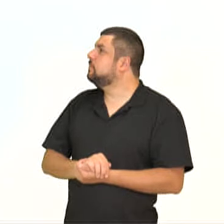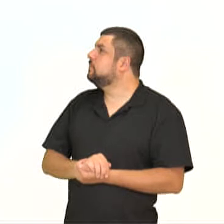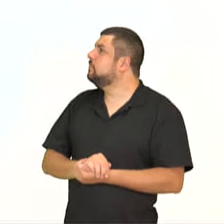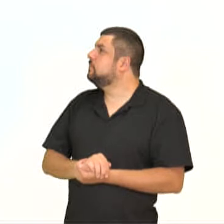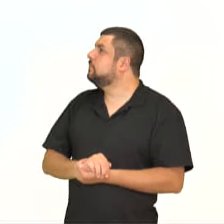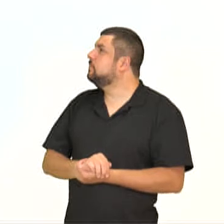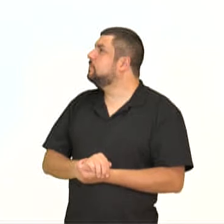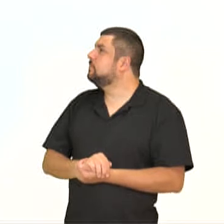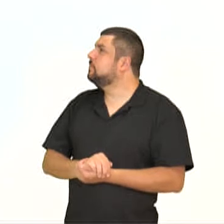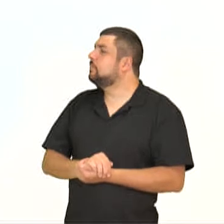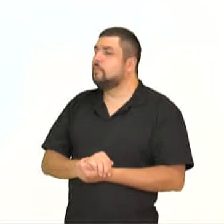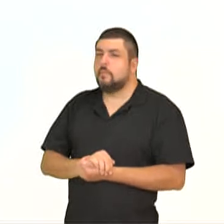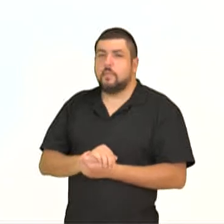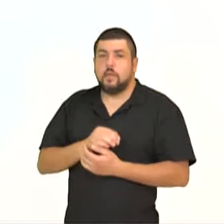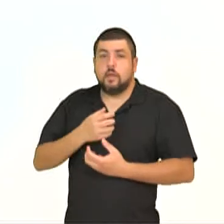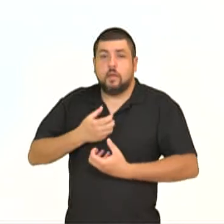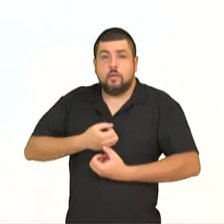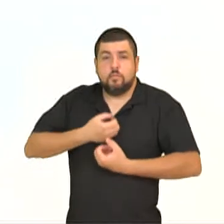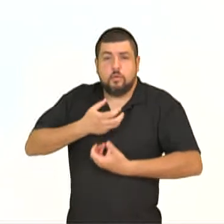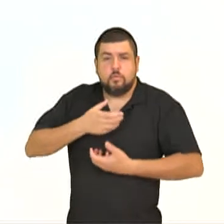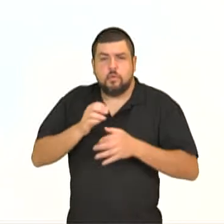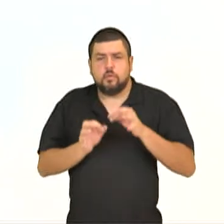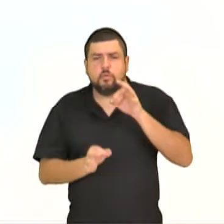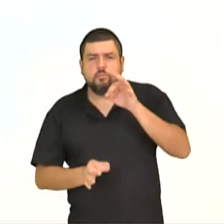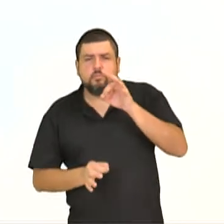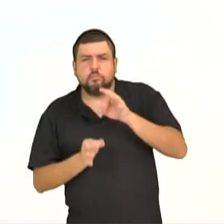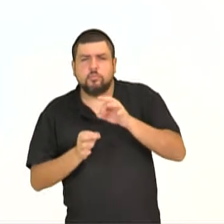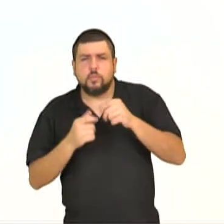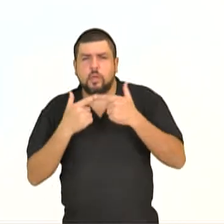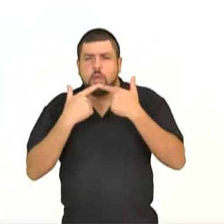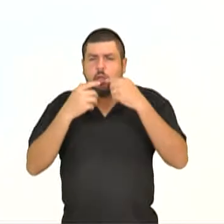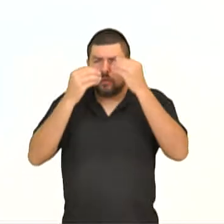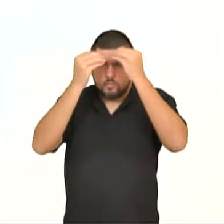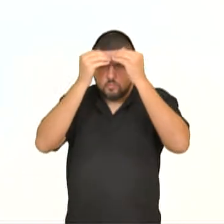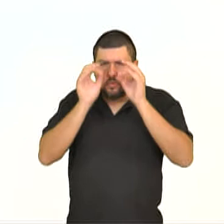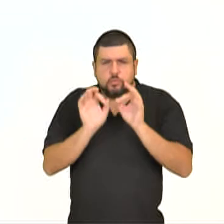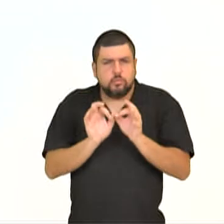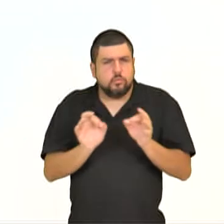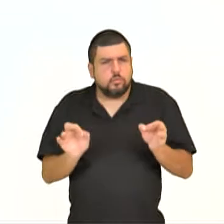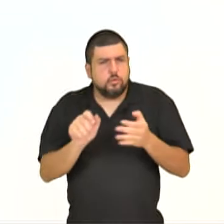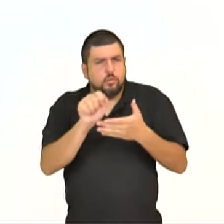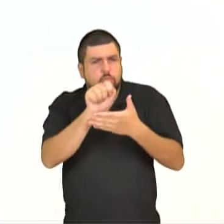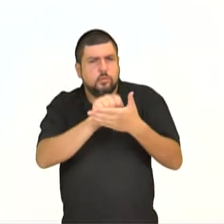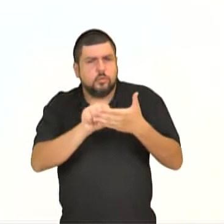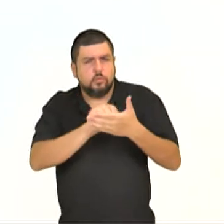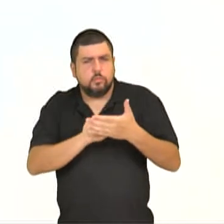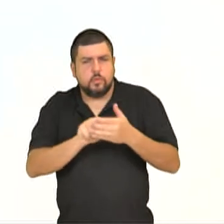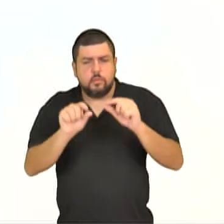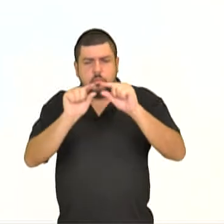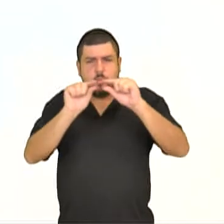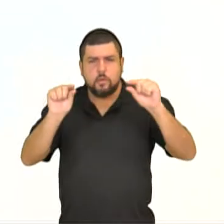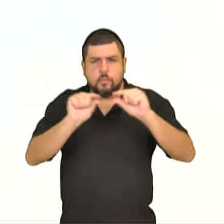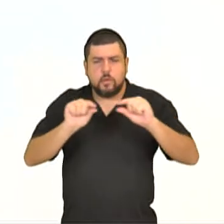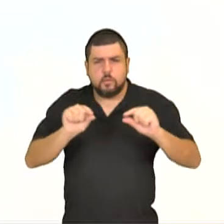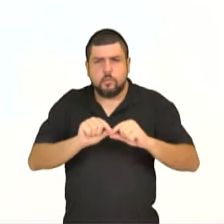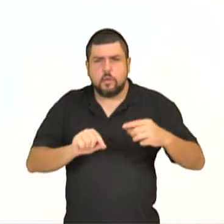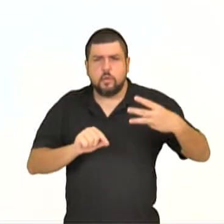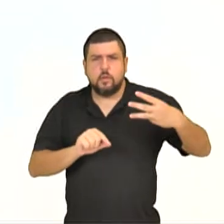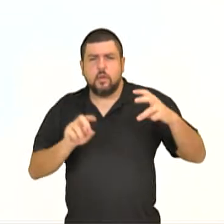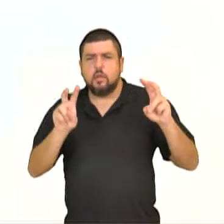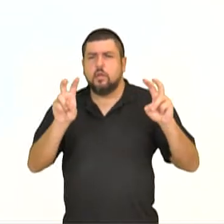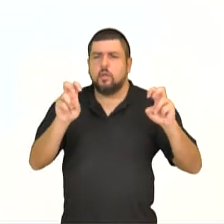natureza. Poemas objetivos com uma linguagem simples, curto, de 3 versos, temática da natureza e